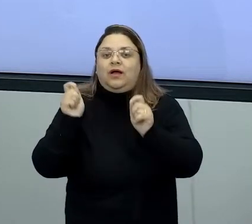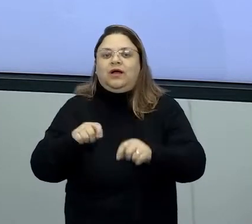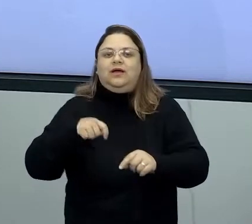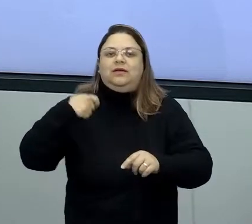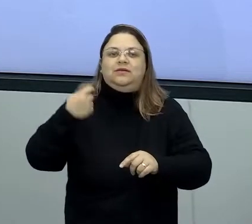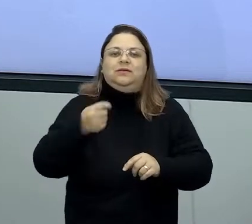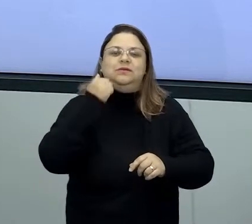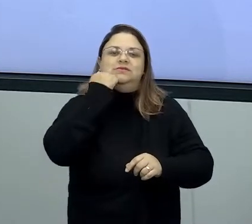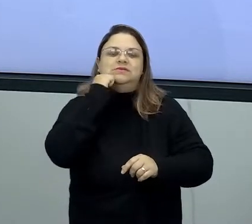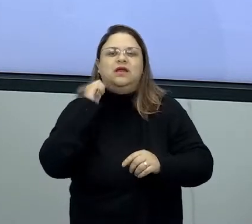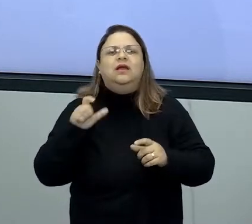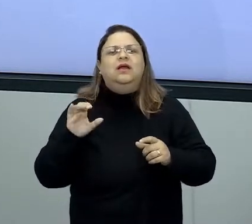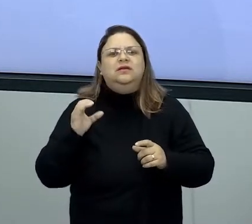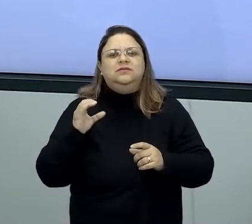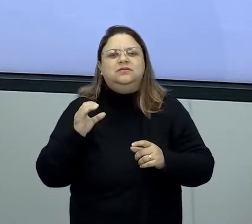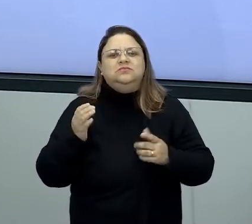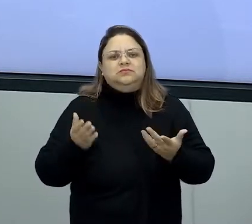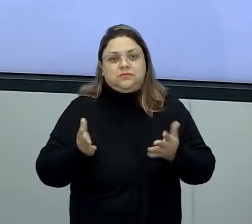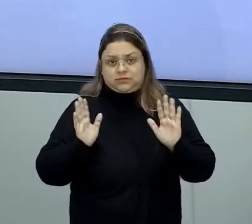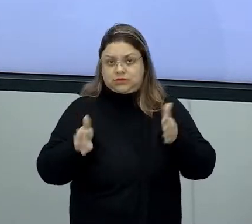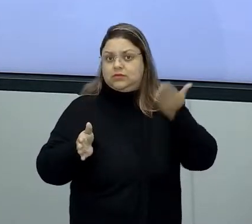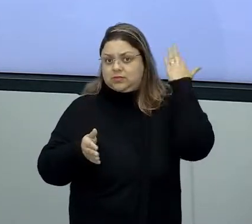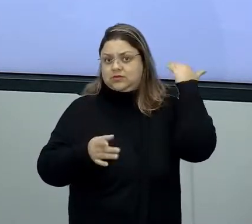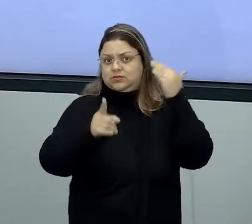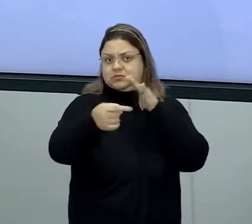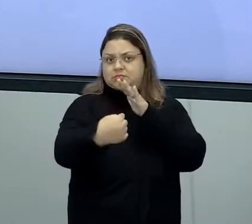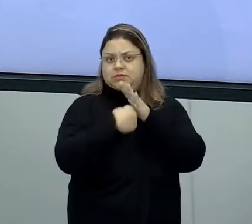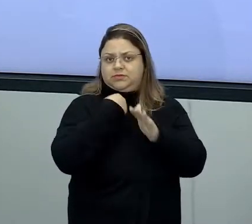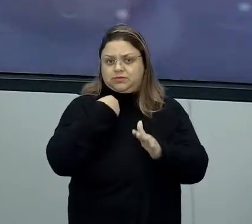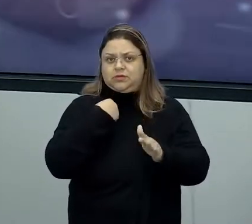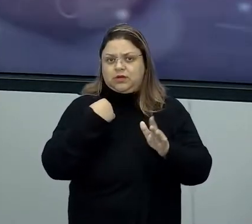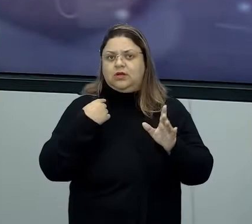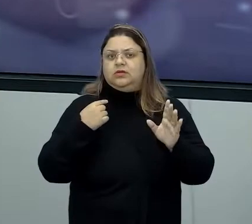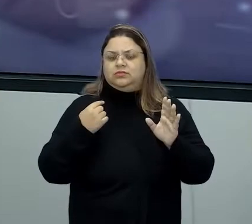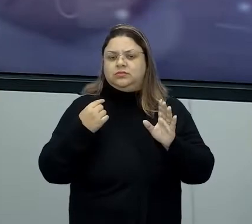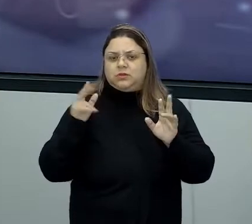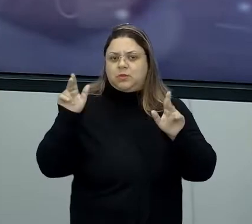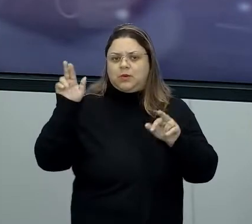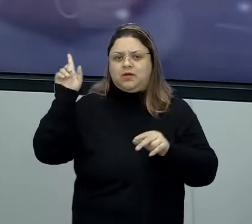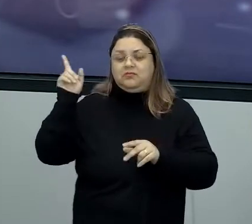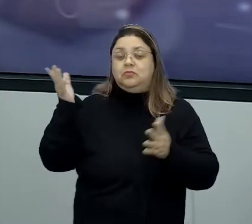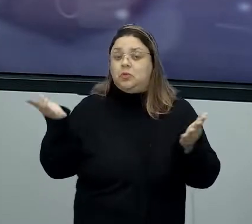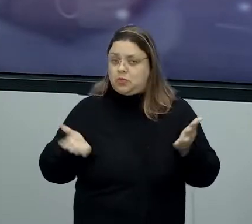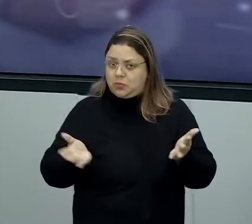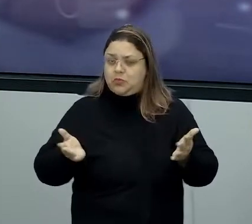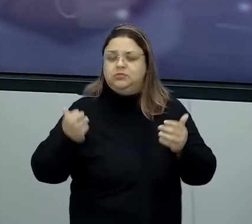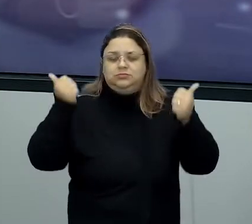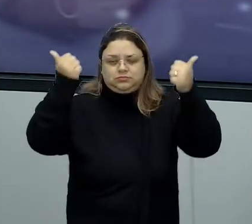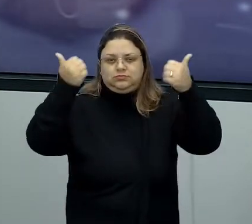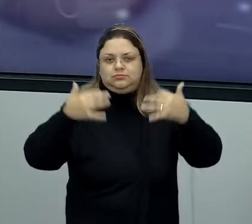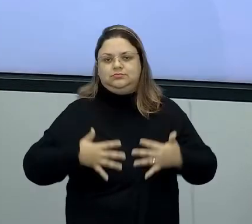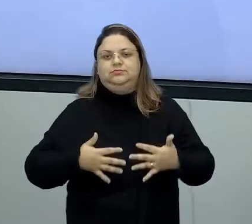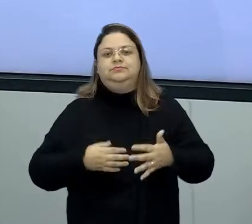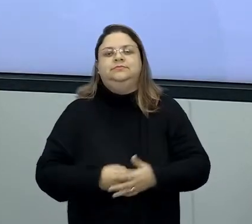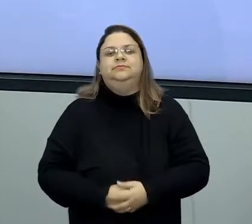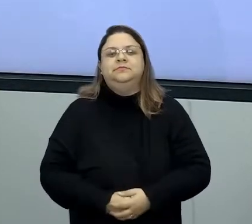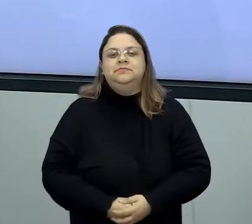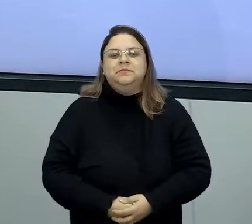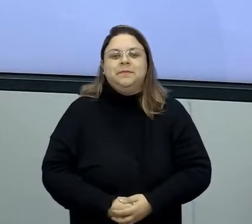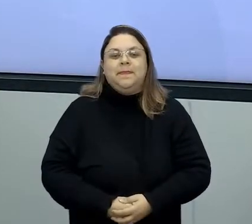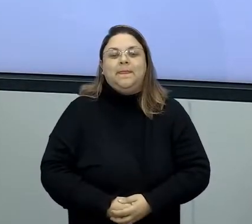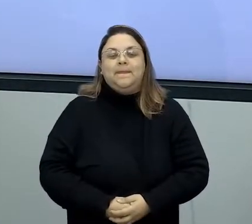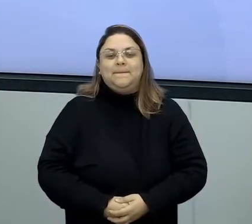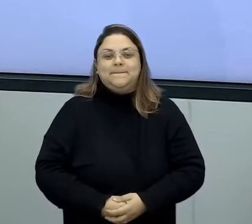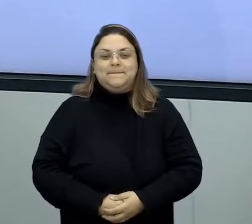ciência? Vocês me fizeram essa pergunta em uma aula e hoje a aula é só para isso. Vamos à aula então. A aula